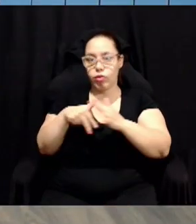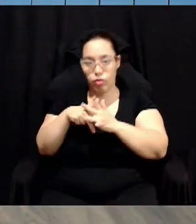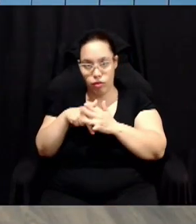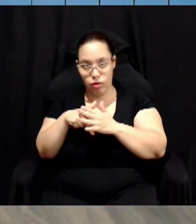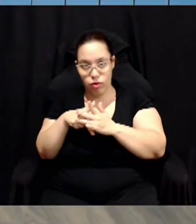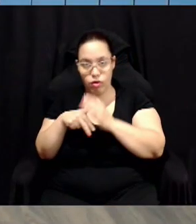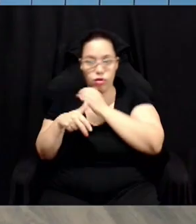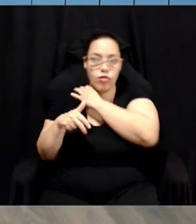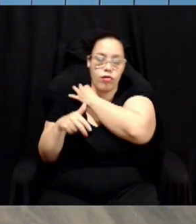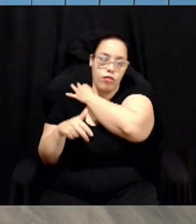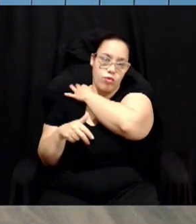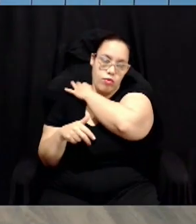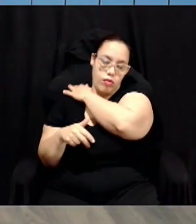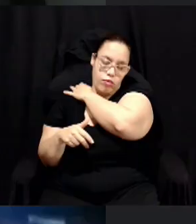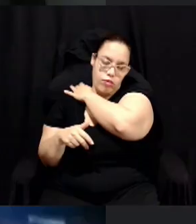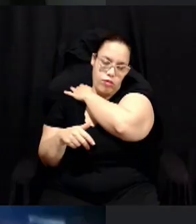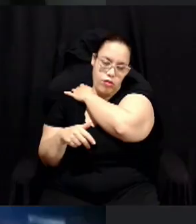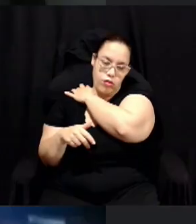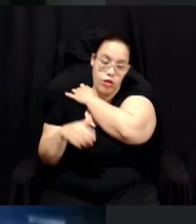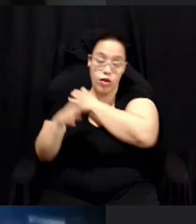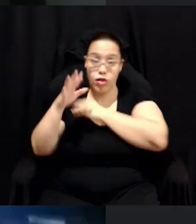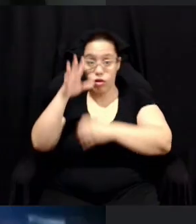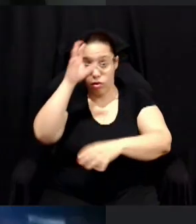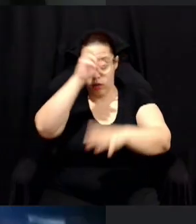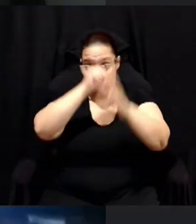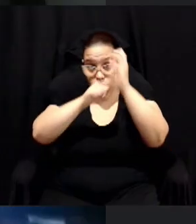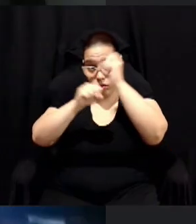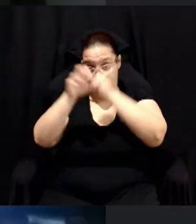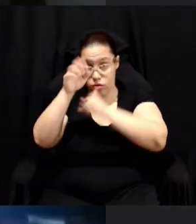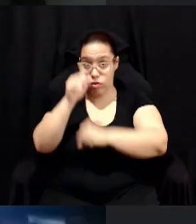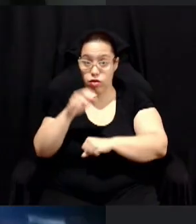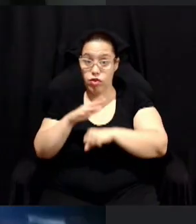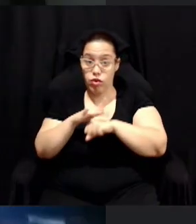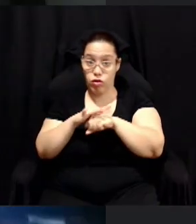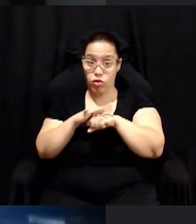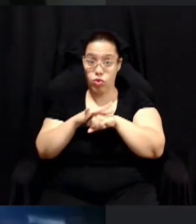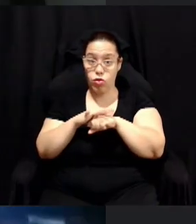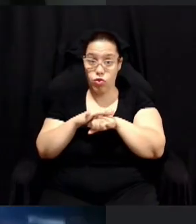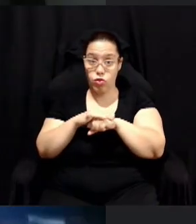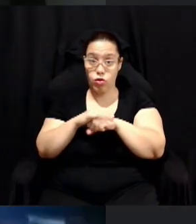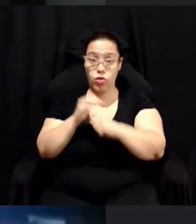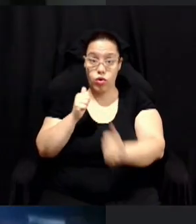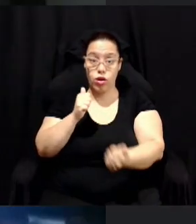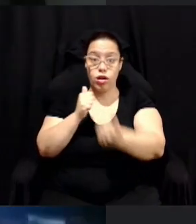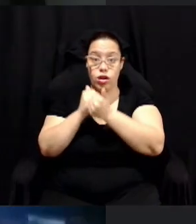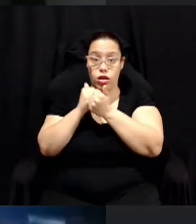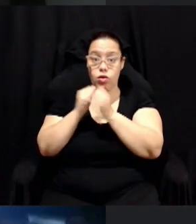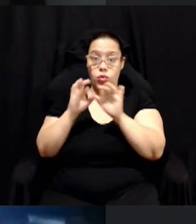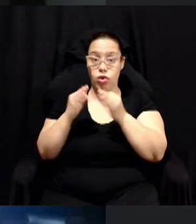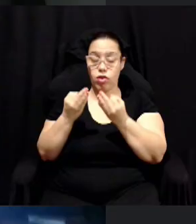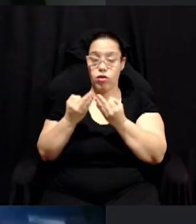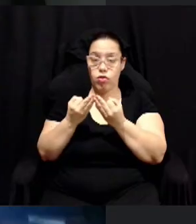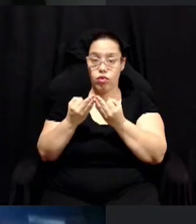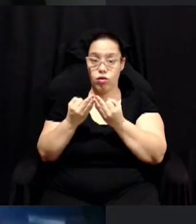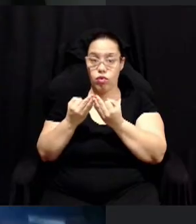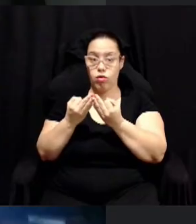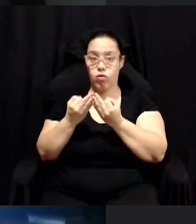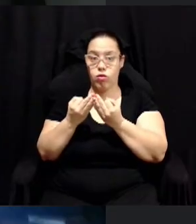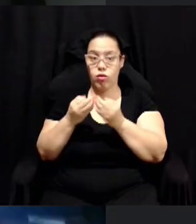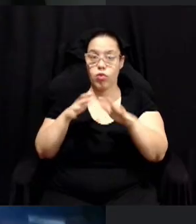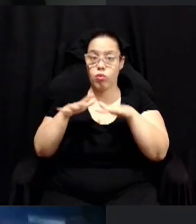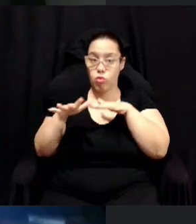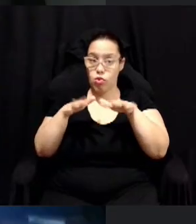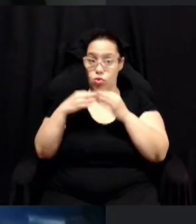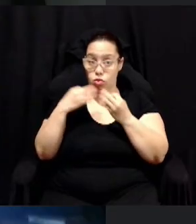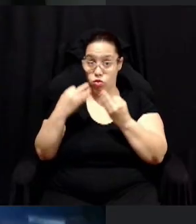conhecimento, para poder aprender a lidar melhor com a sua doença, né, ter o apoio da família. Então, o envolvimento familiar é muito importante